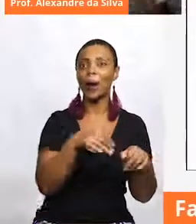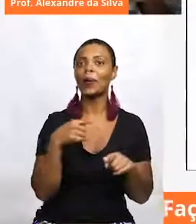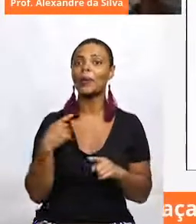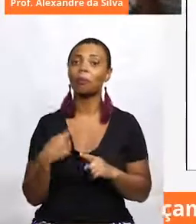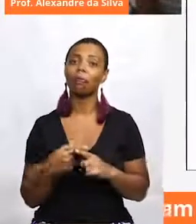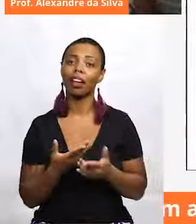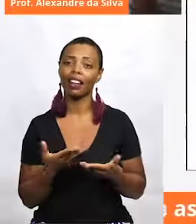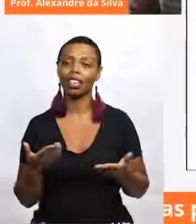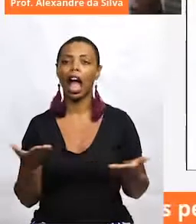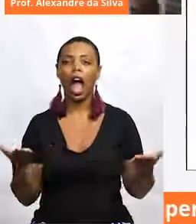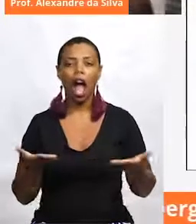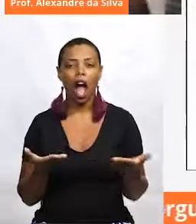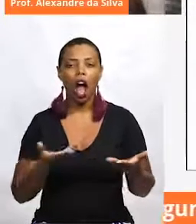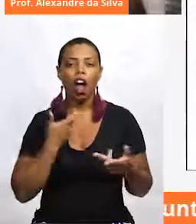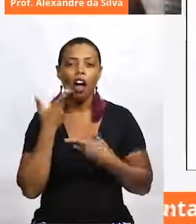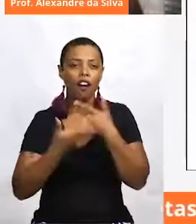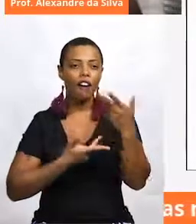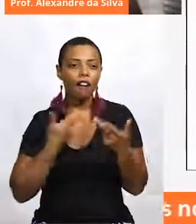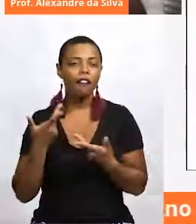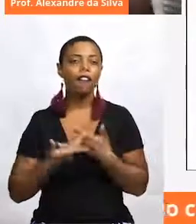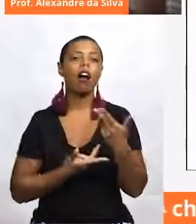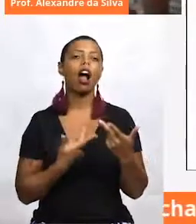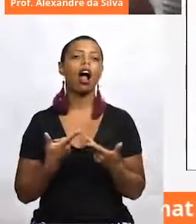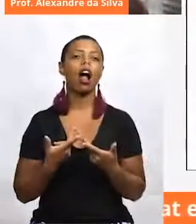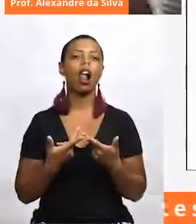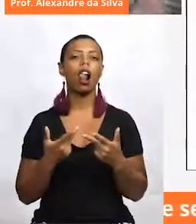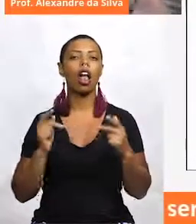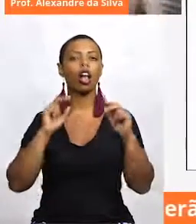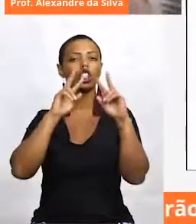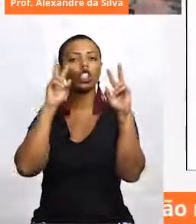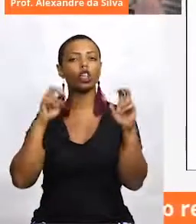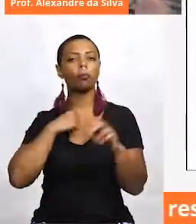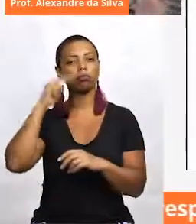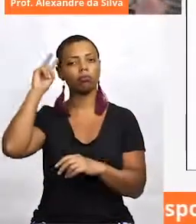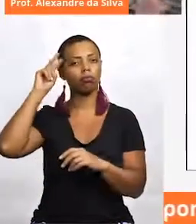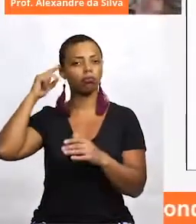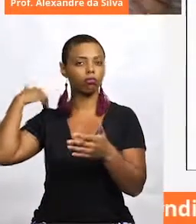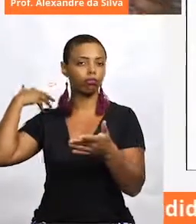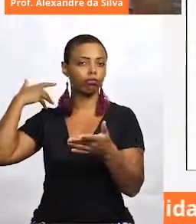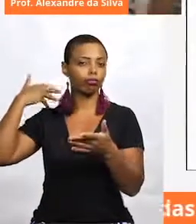agora eu vou falar um pouco de onde vem essa trajetória, né,